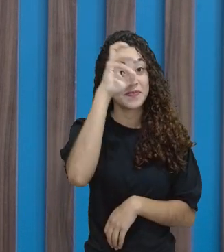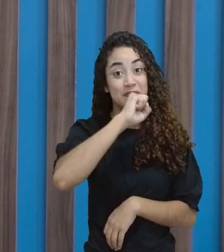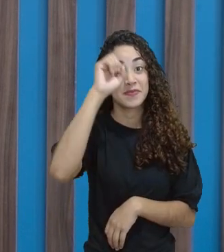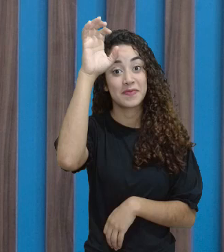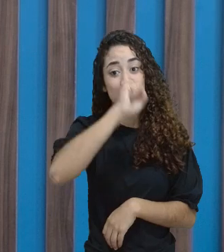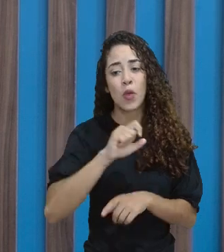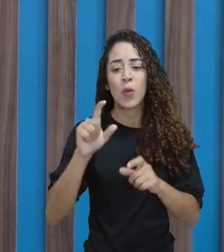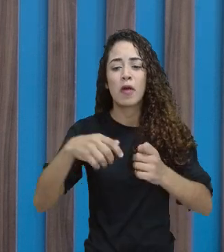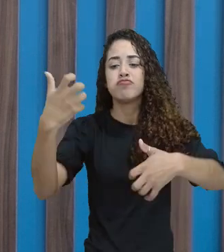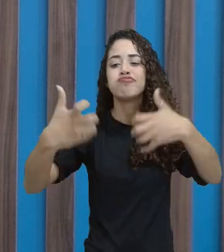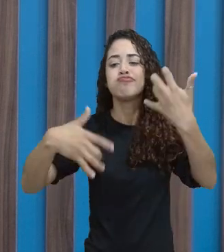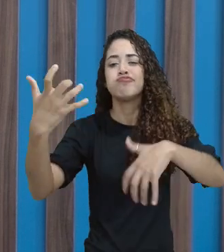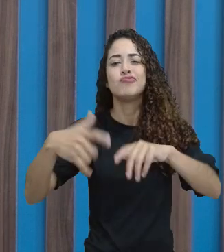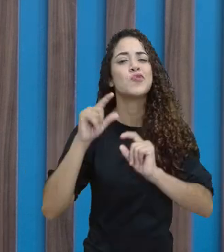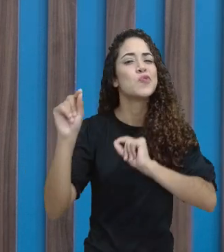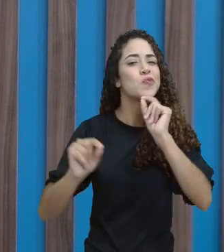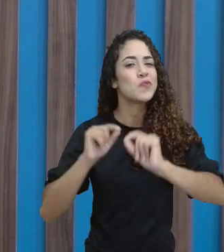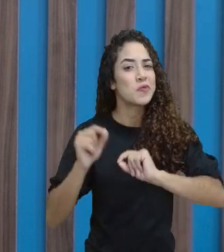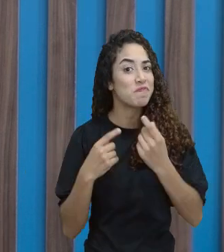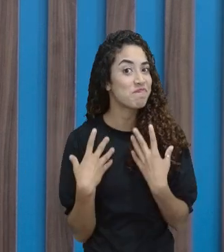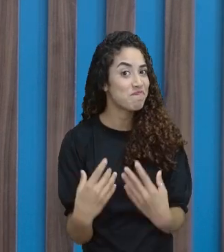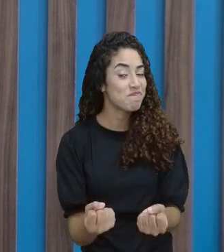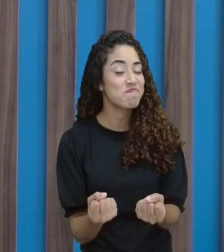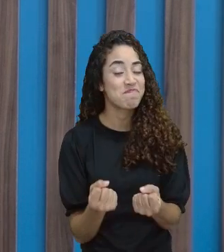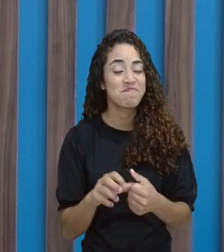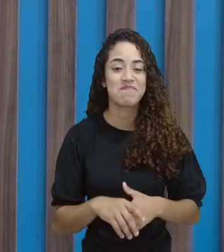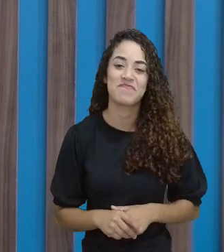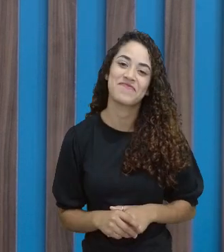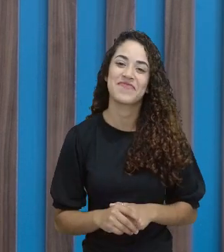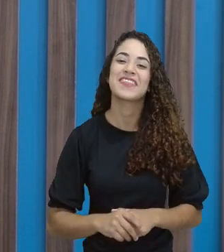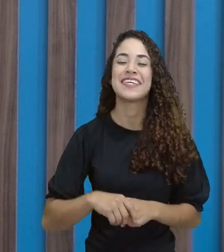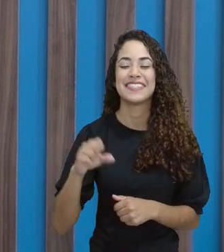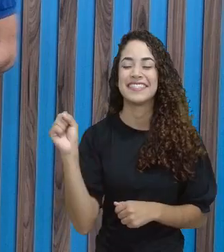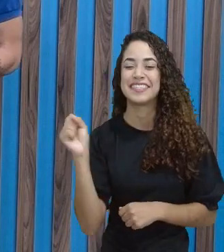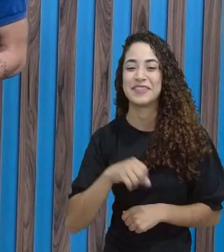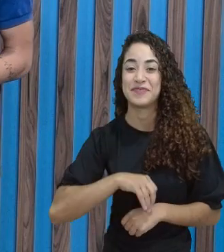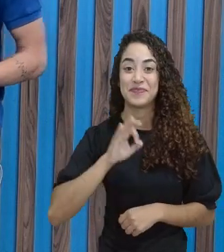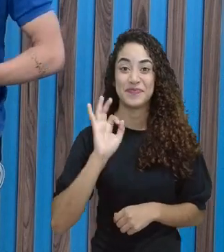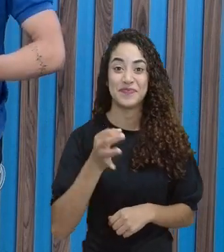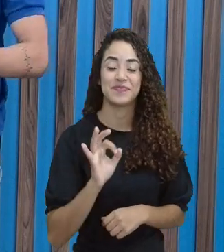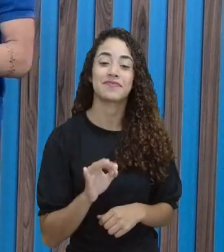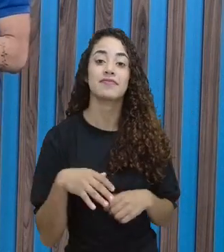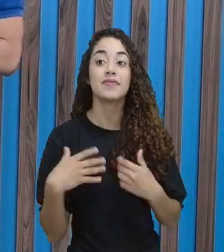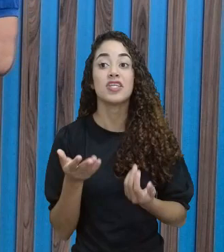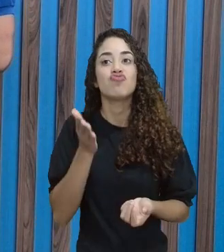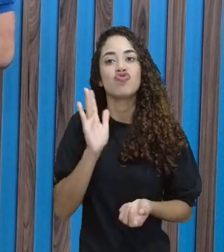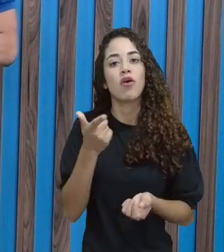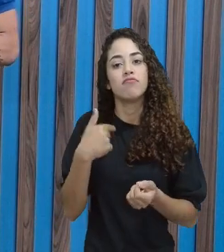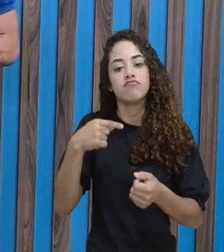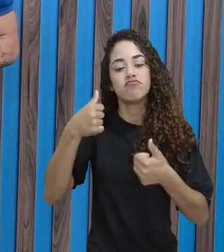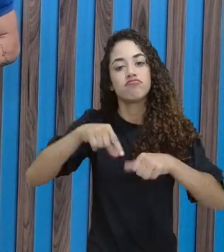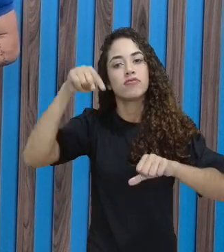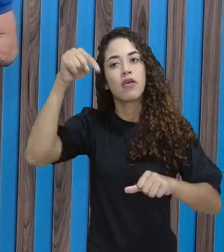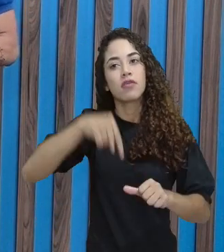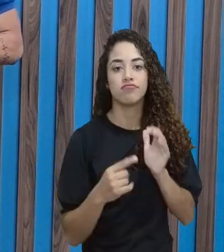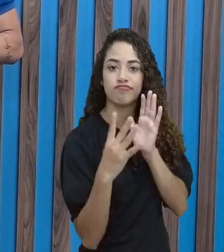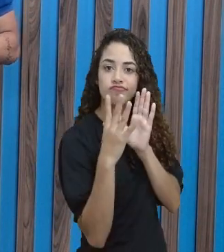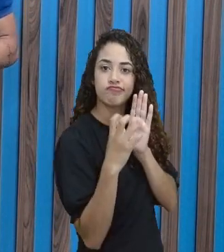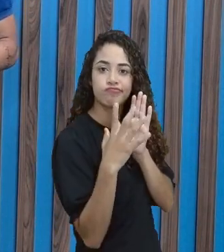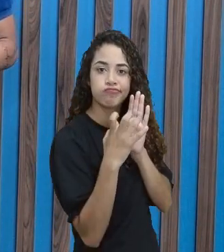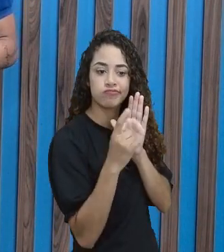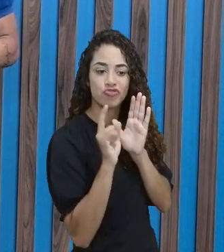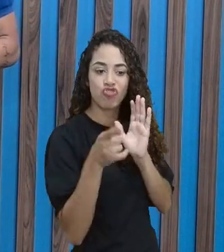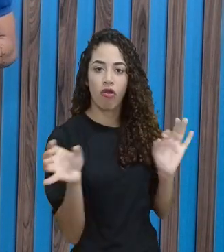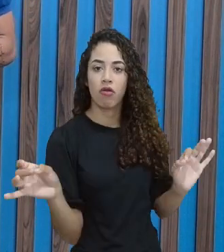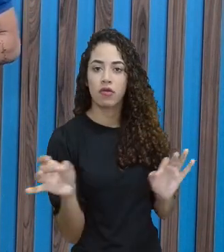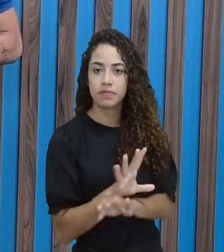nos dizer, tá certo, pessoal? Vamos lá, professor. E é isso. Então, ó, já estou aqui com o QR Code